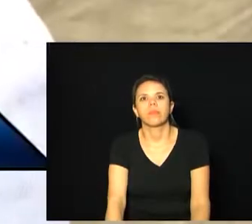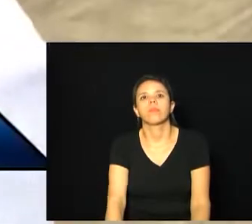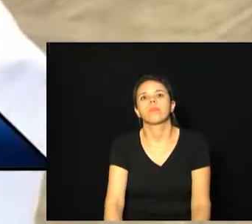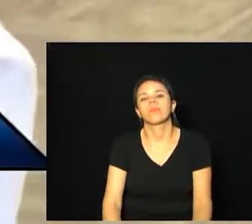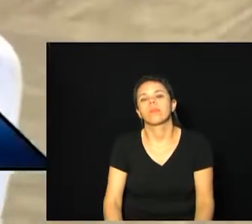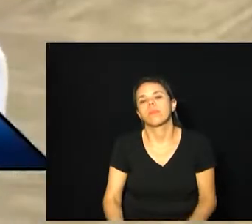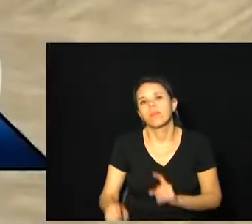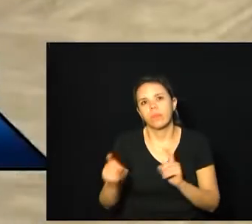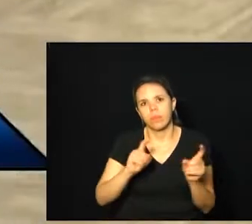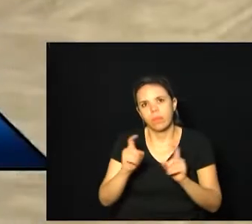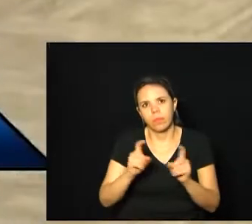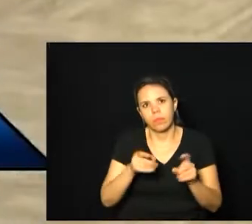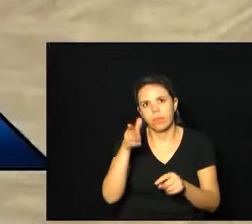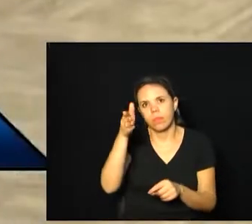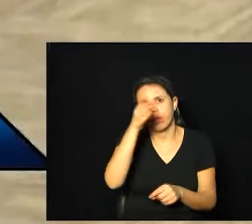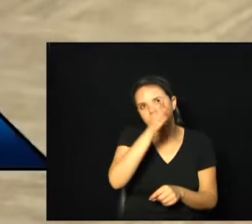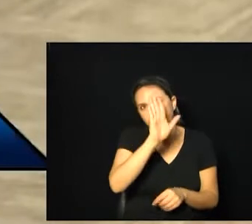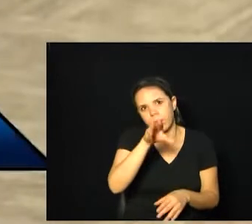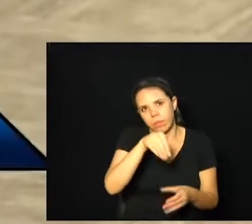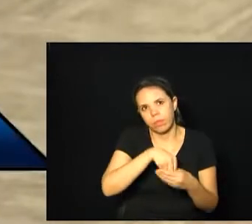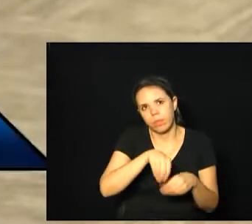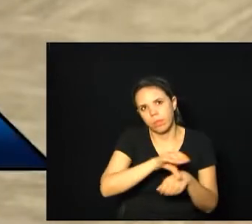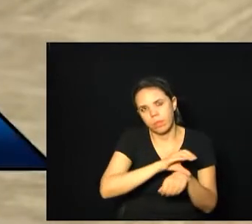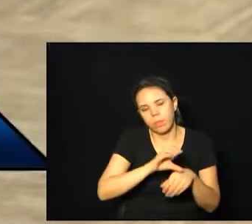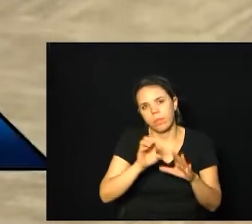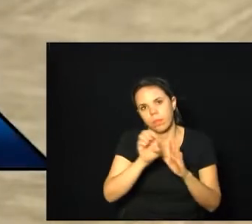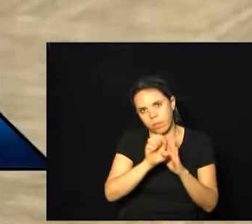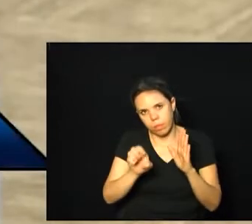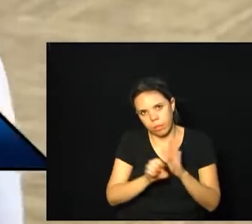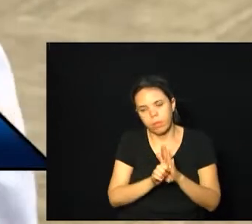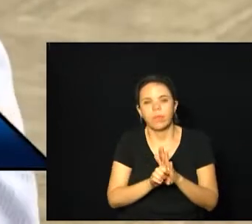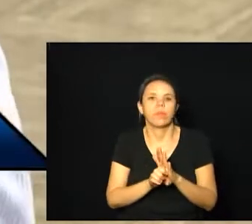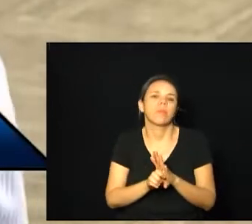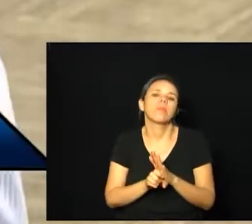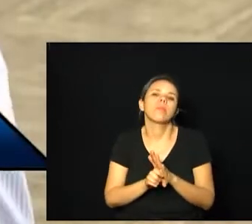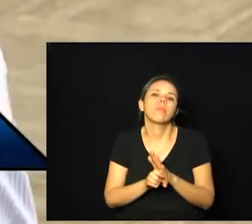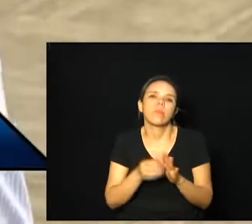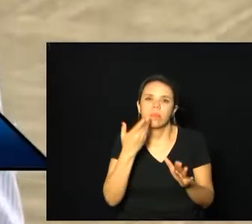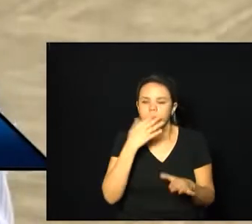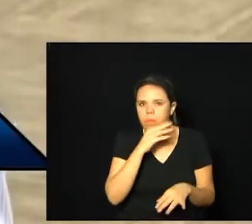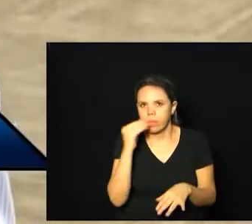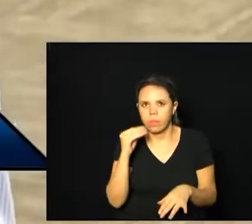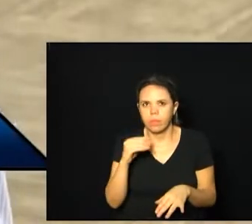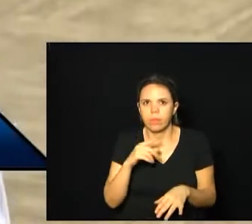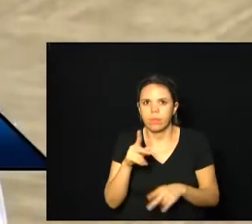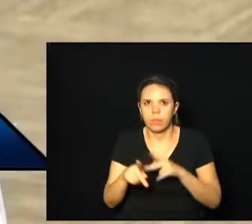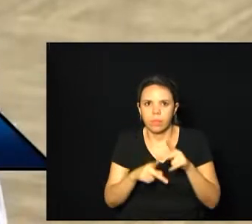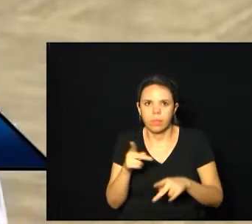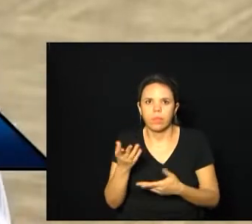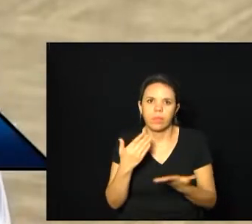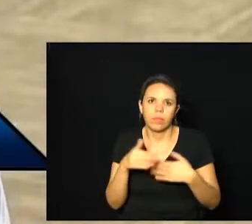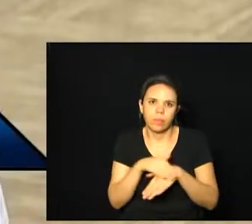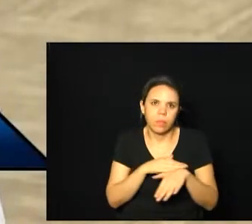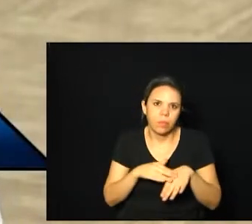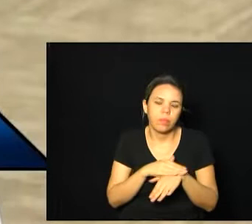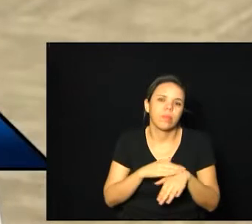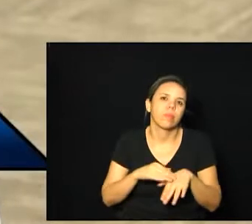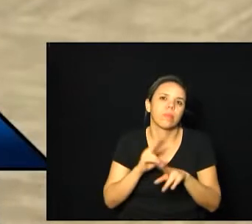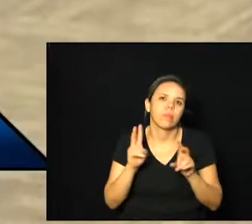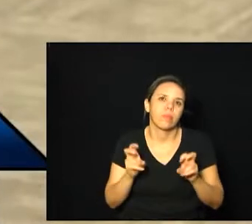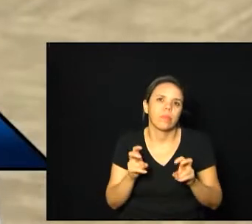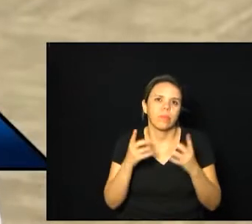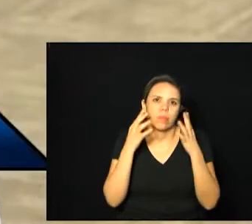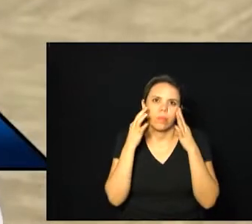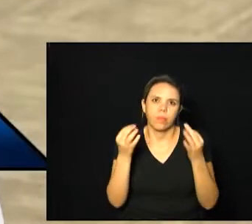Essas reuniões, elas já são previstas no Estatuto da Criança e do Adolescente, né? Que os entes têm que se conversar, a rede de